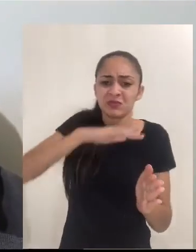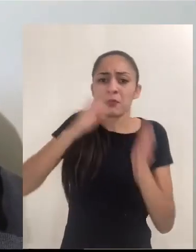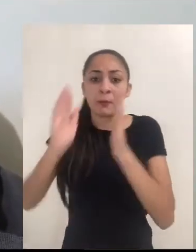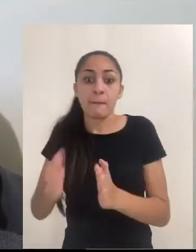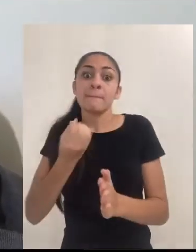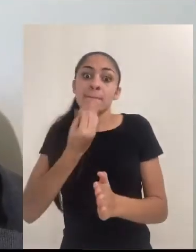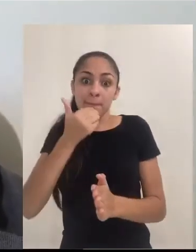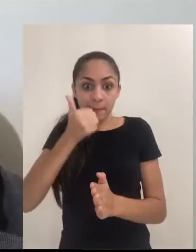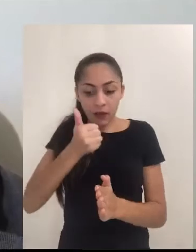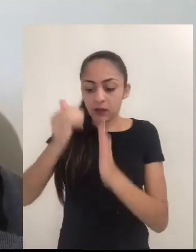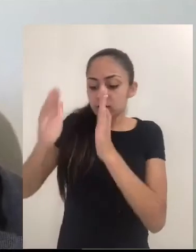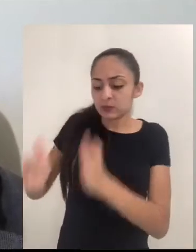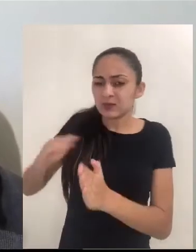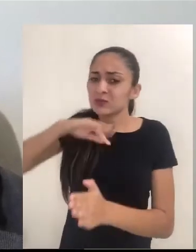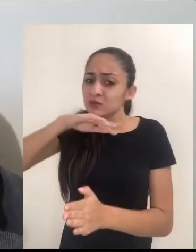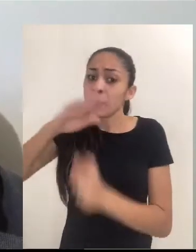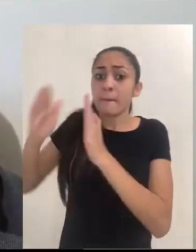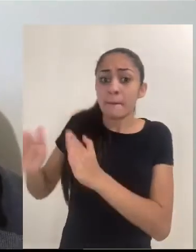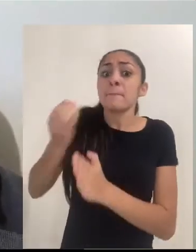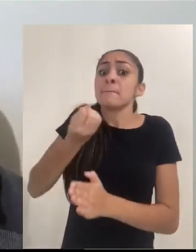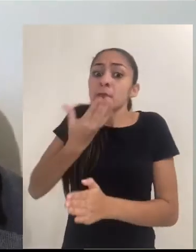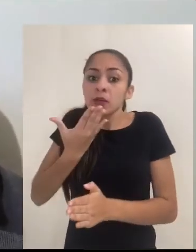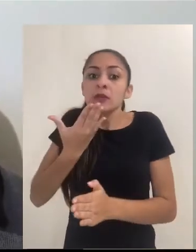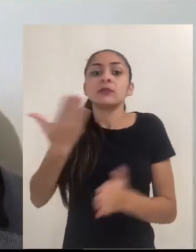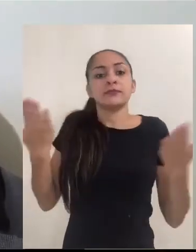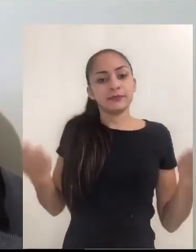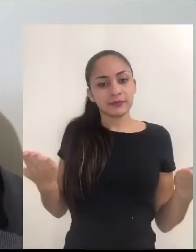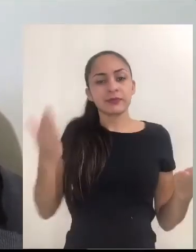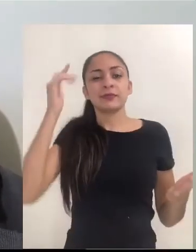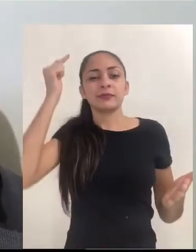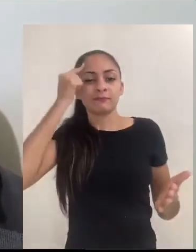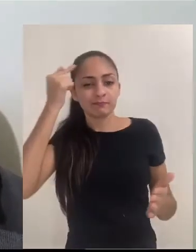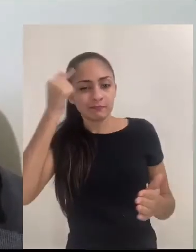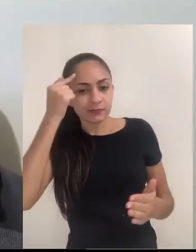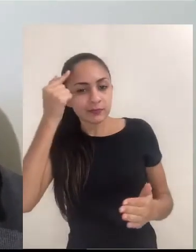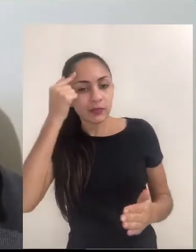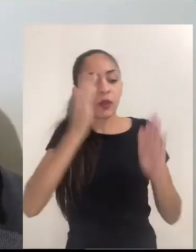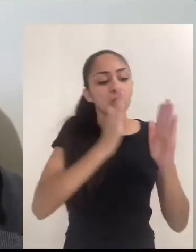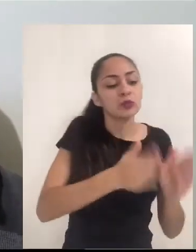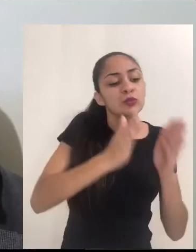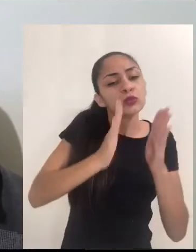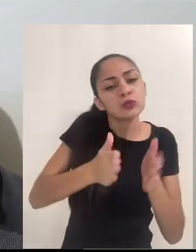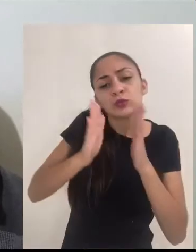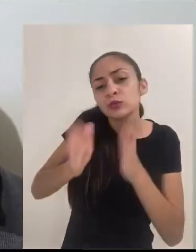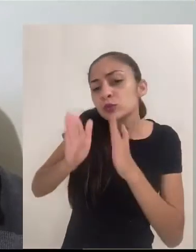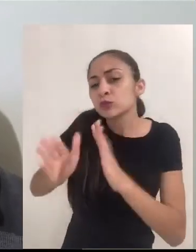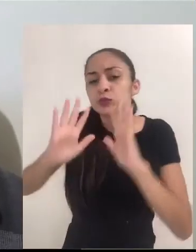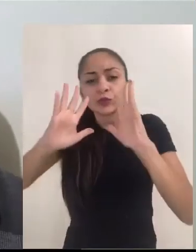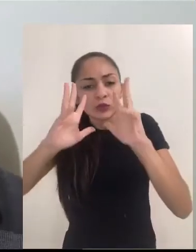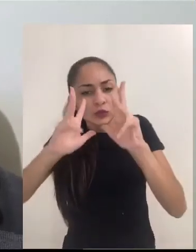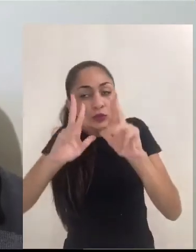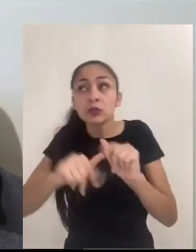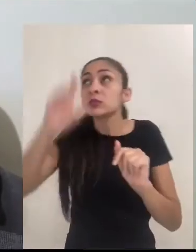de se acomodar, de ficar parado. A gente precisa crescer. A gente precisa ir além. A gente precisa compreender que Deus tem